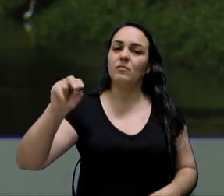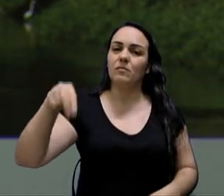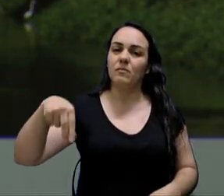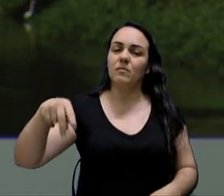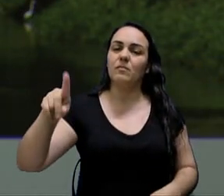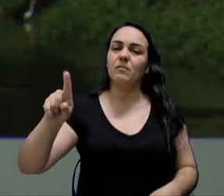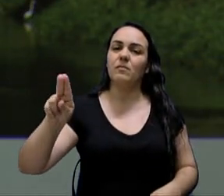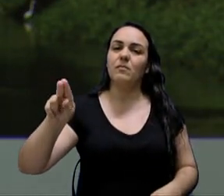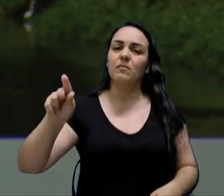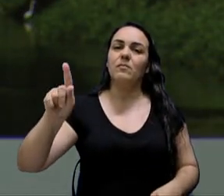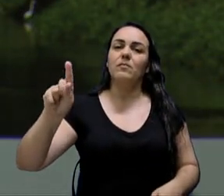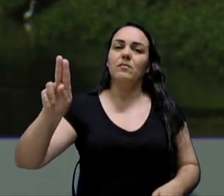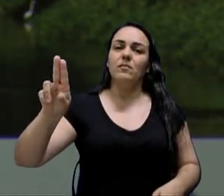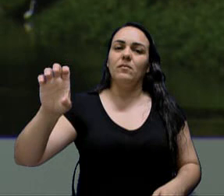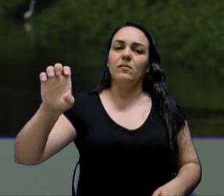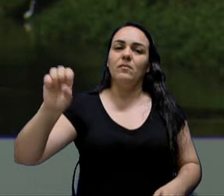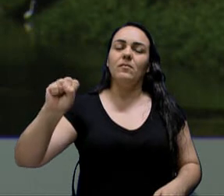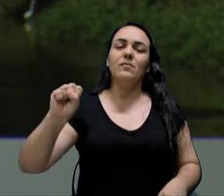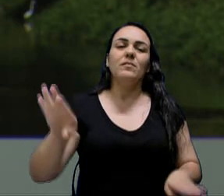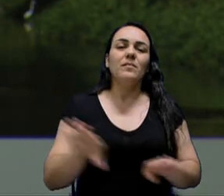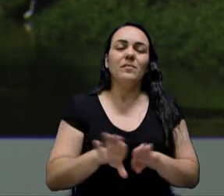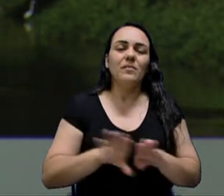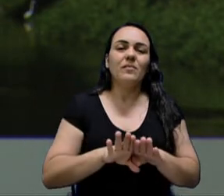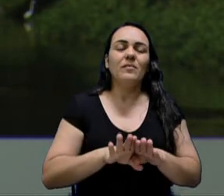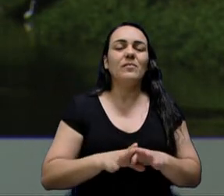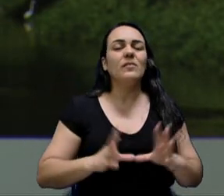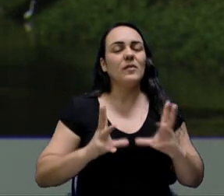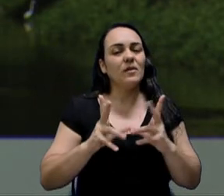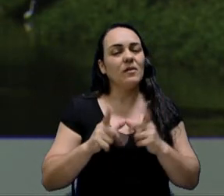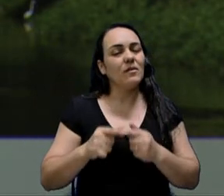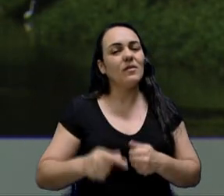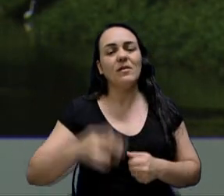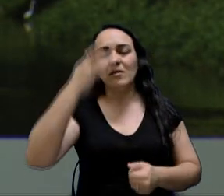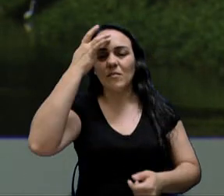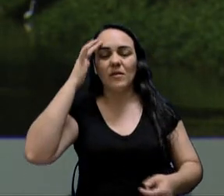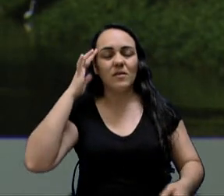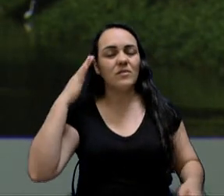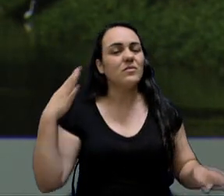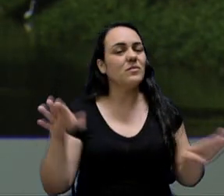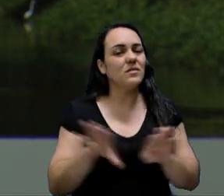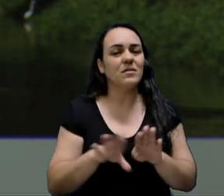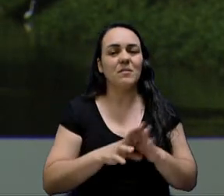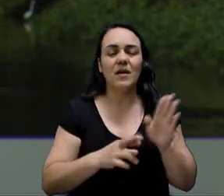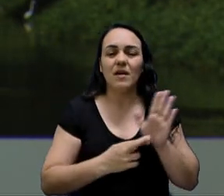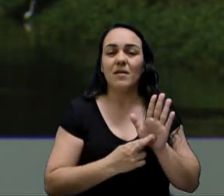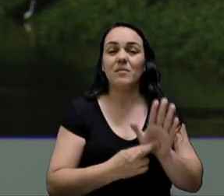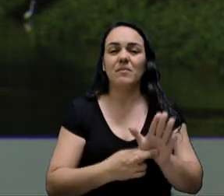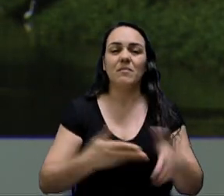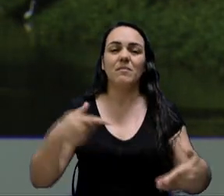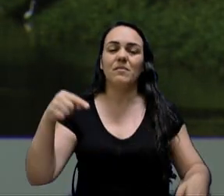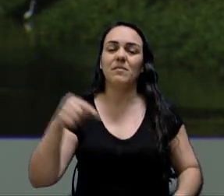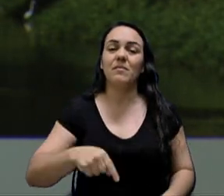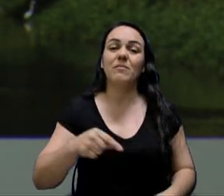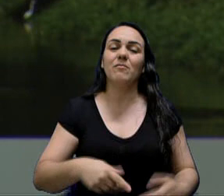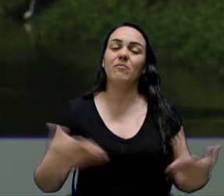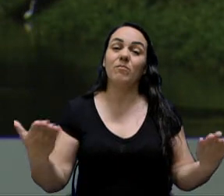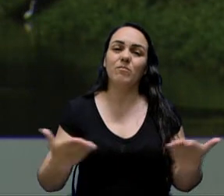todos os membros das Forças Armadas aqui presentes ou representadas.